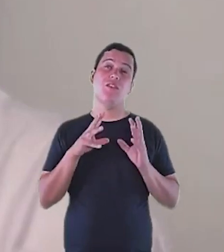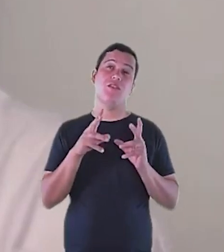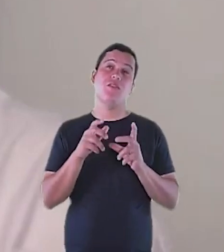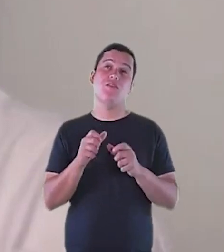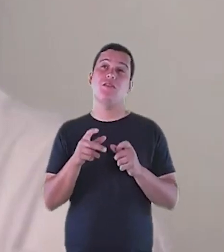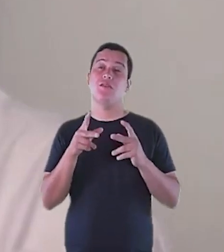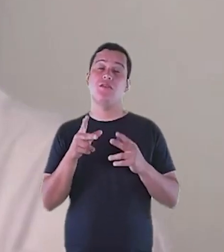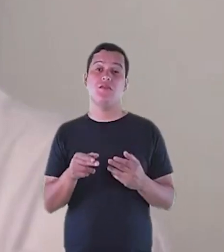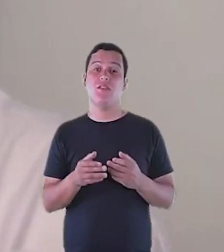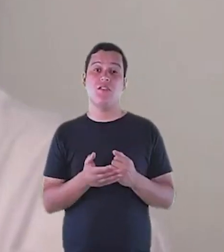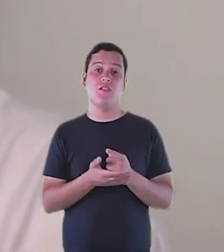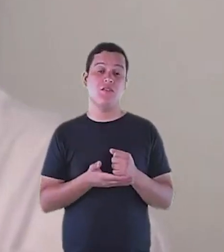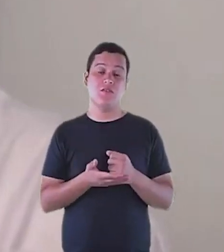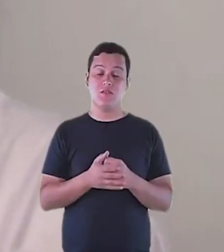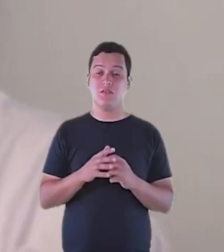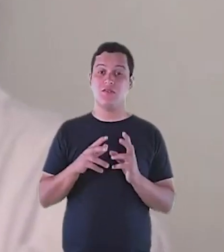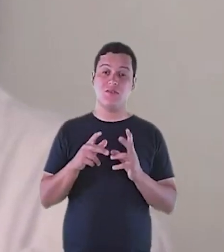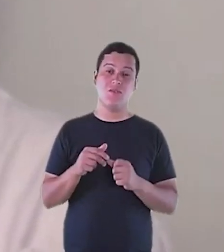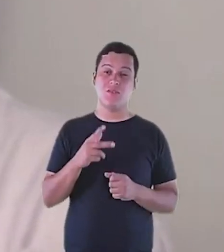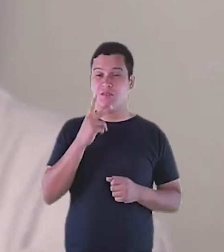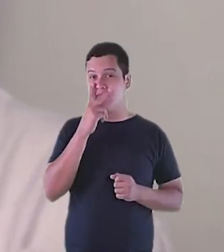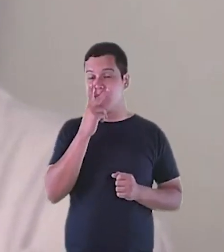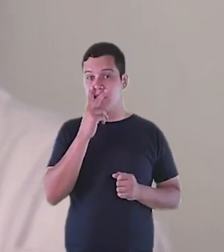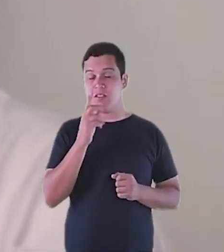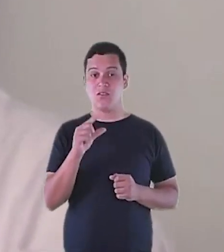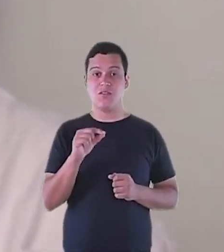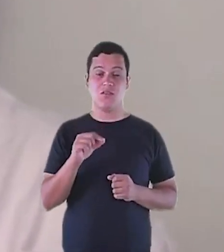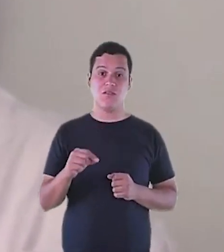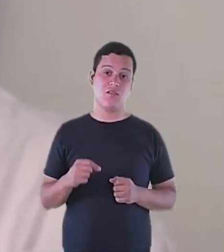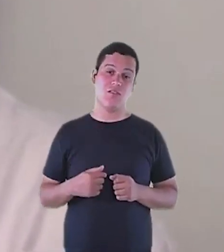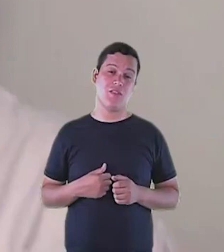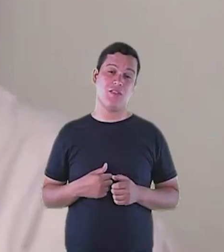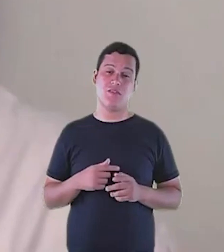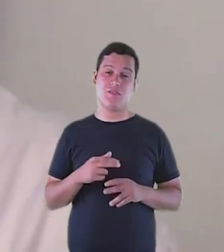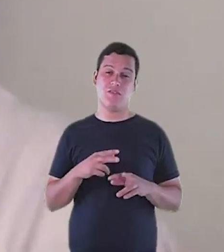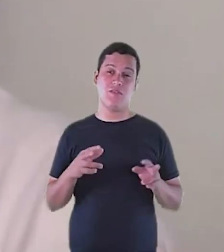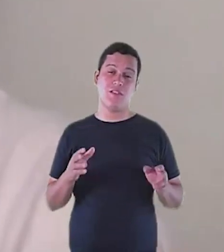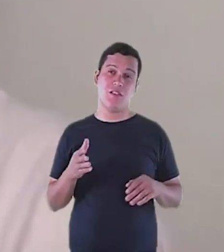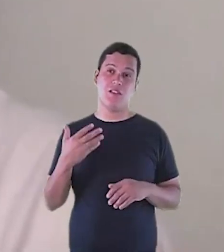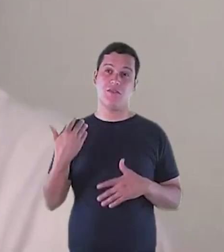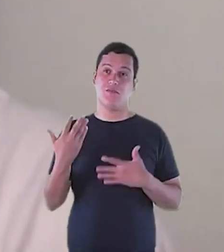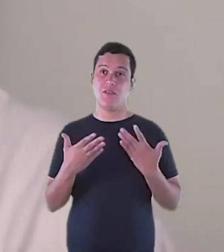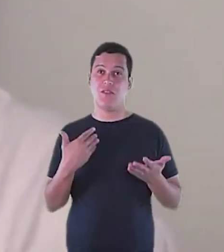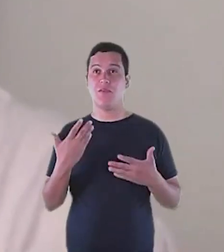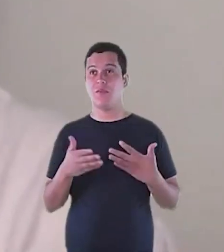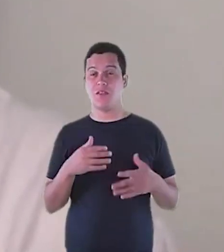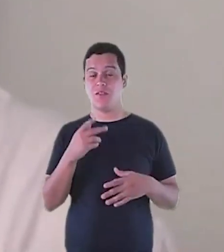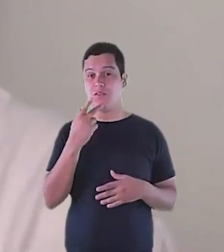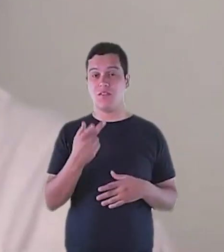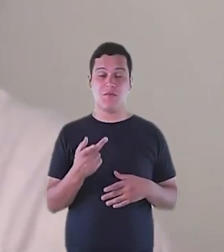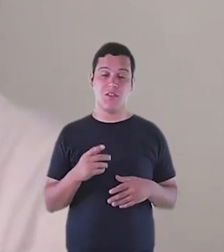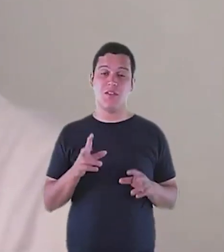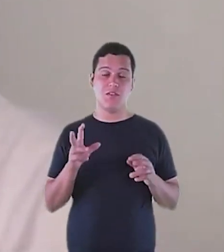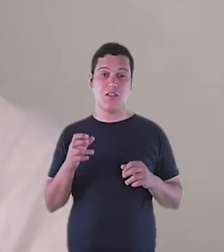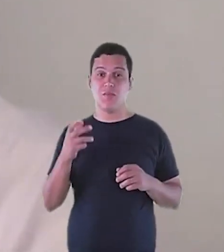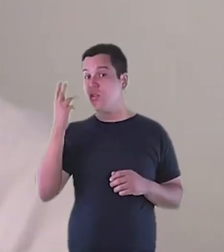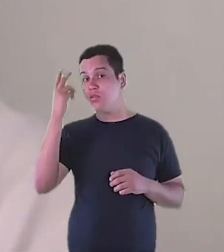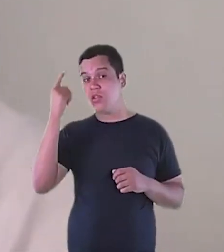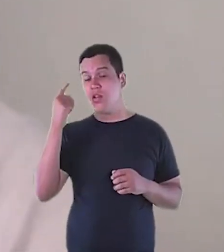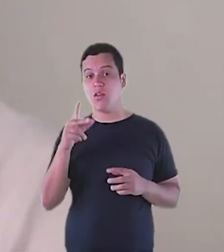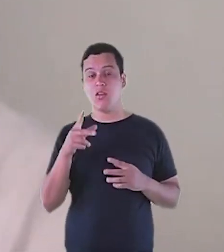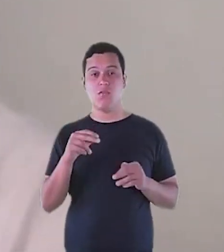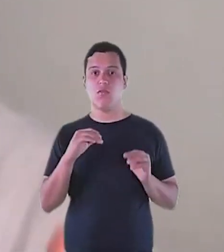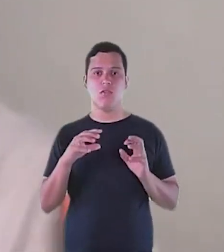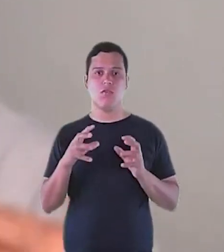das revoluções, do século iluminista, e pororó, que as revoluções eram liberais, mas não se interessavam pela escravidão,